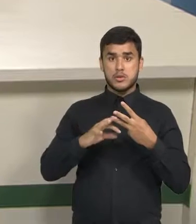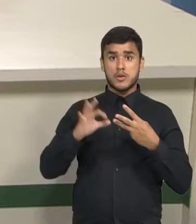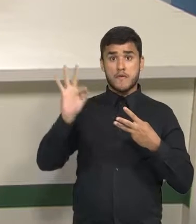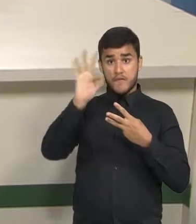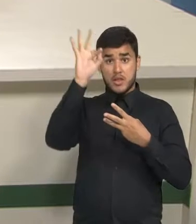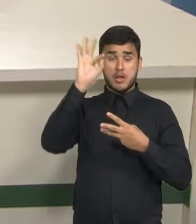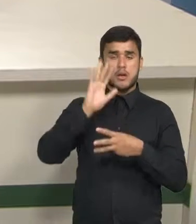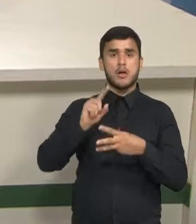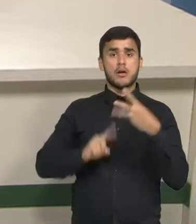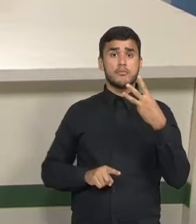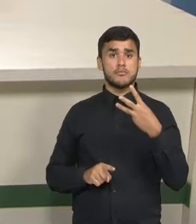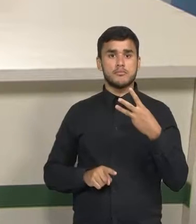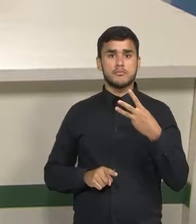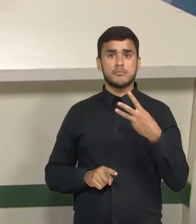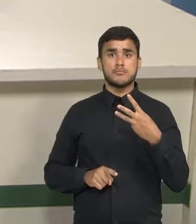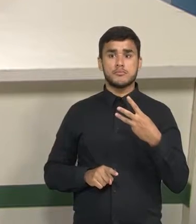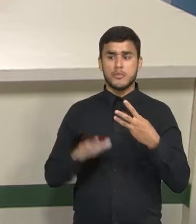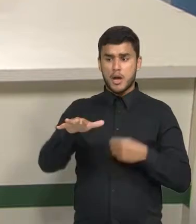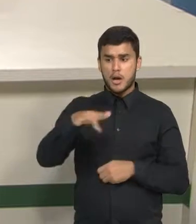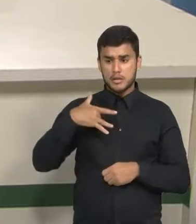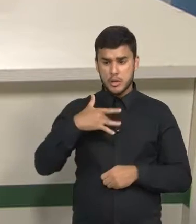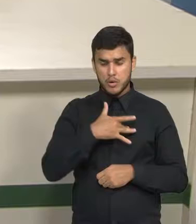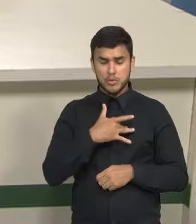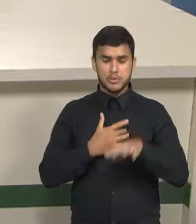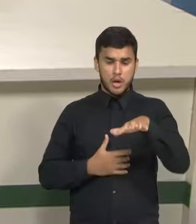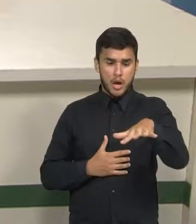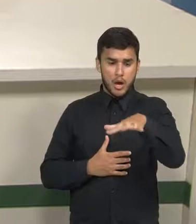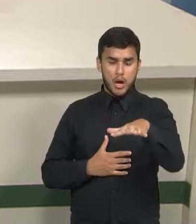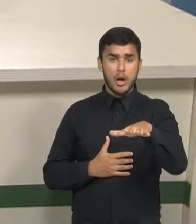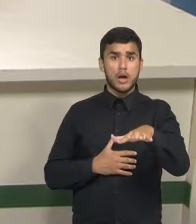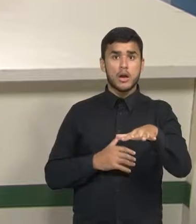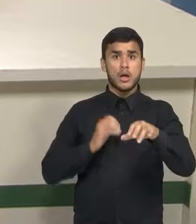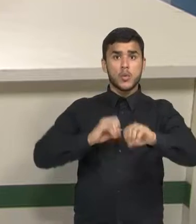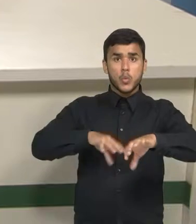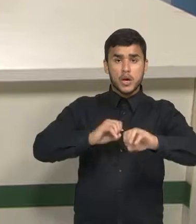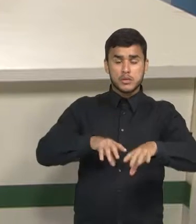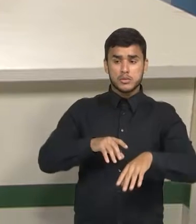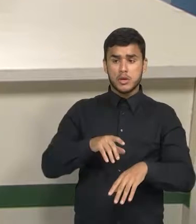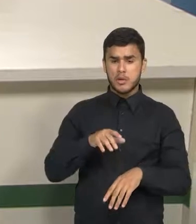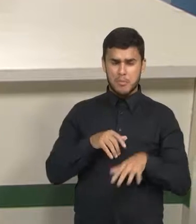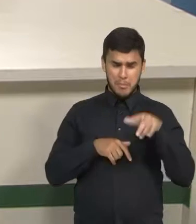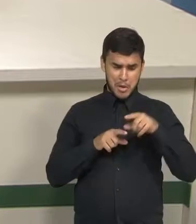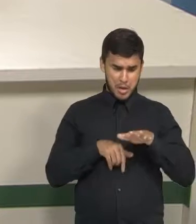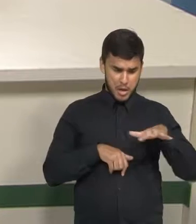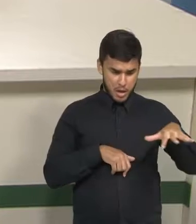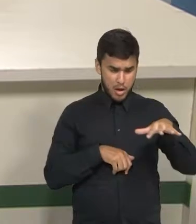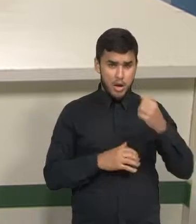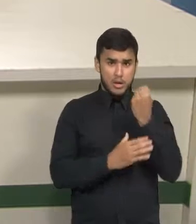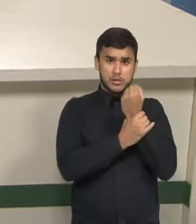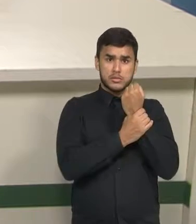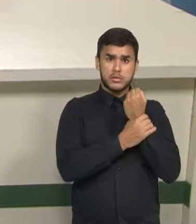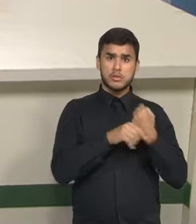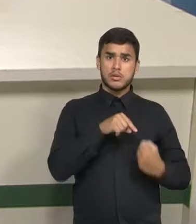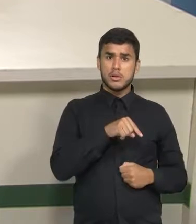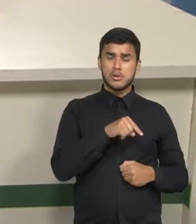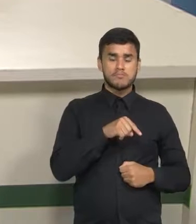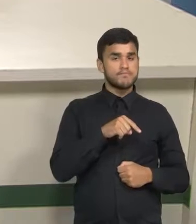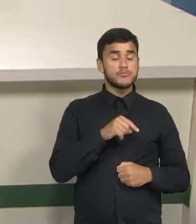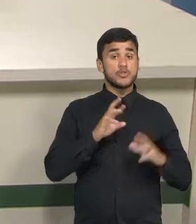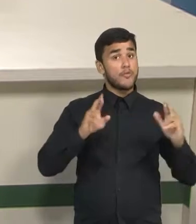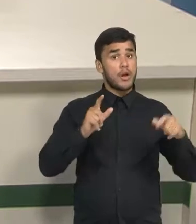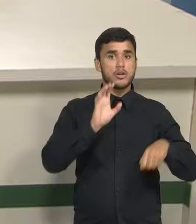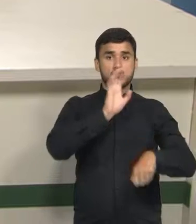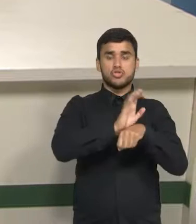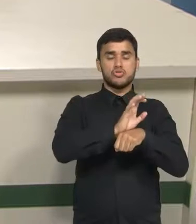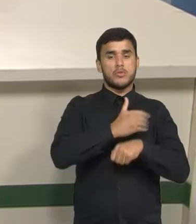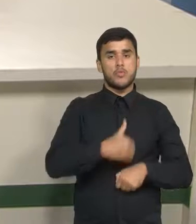educação, a mesma coisa. Da segurança, não. E o presidente se aproveita disso de forma covarde, o presidente da República. No momento em que ele